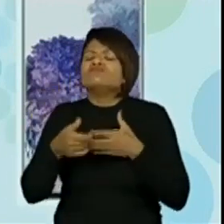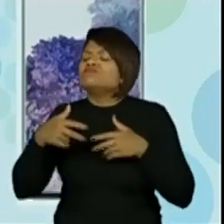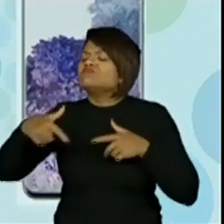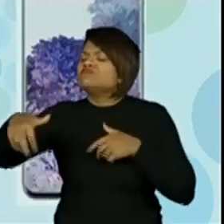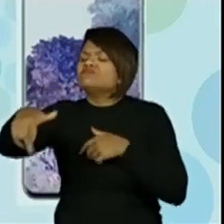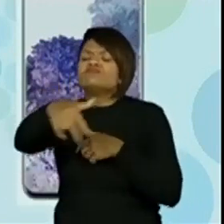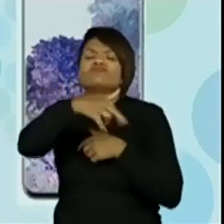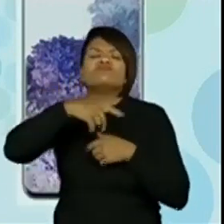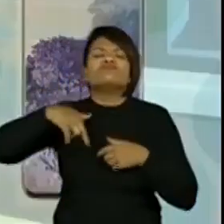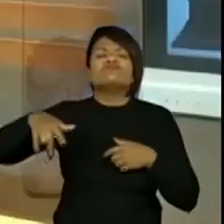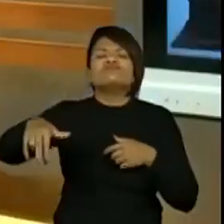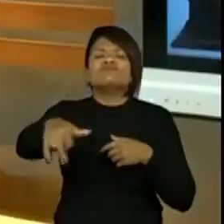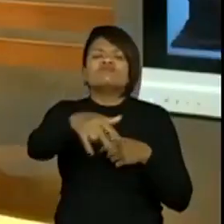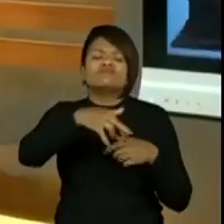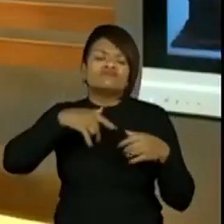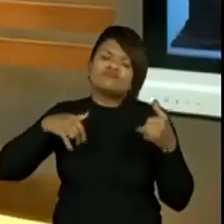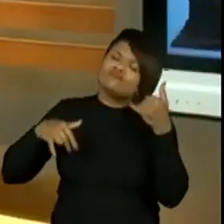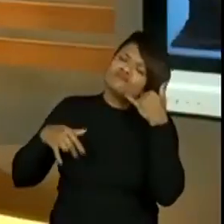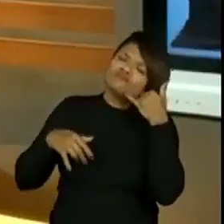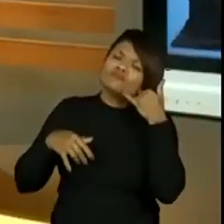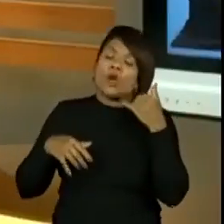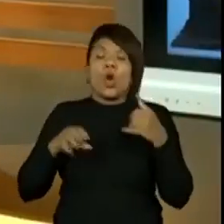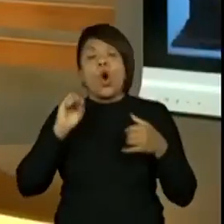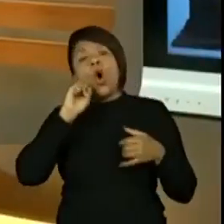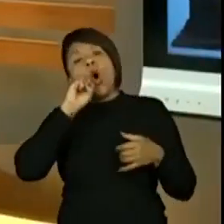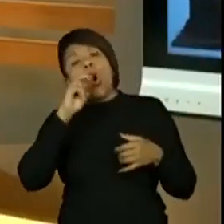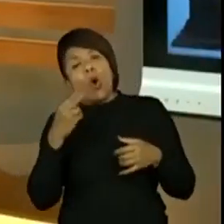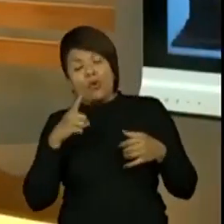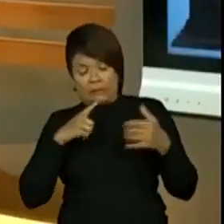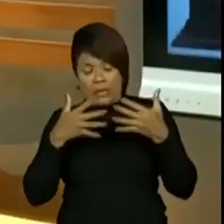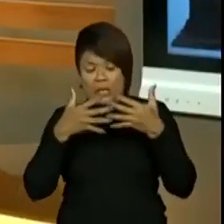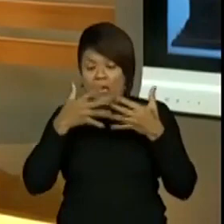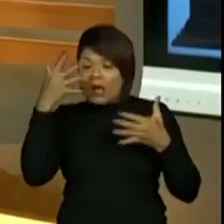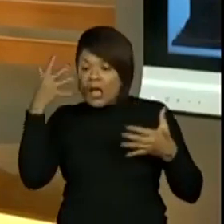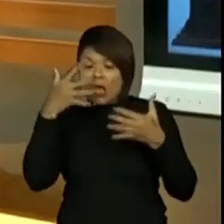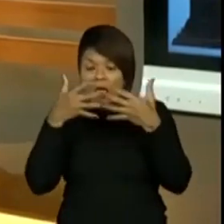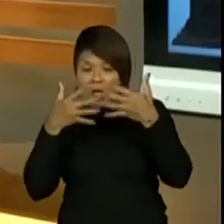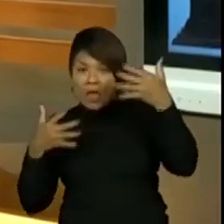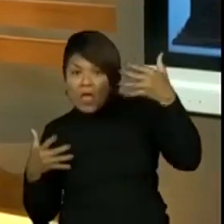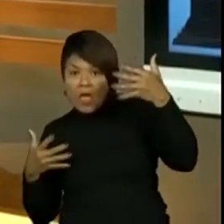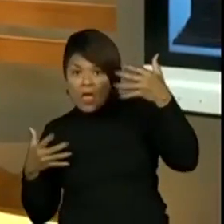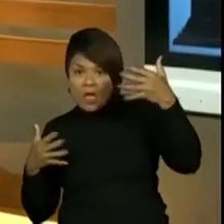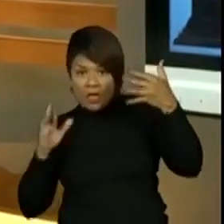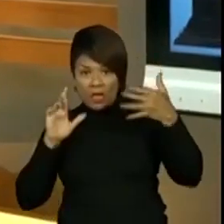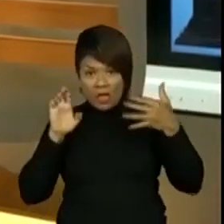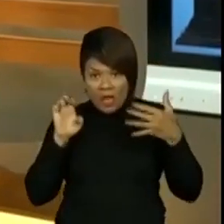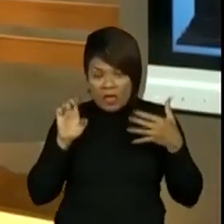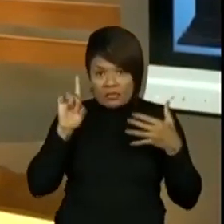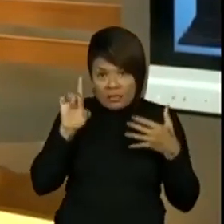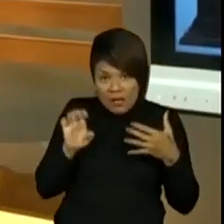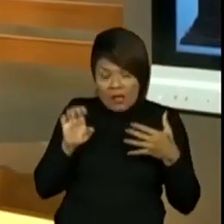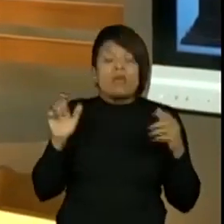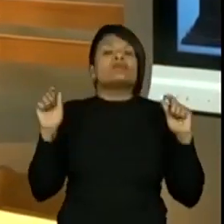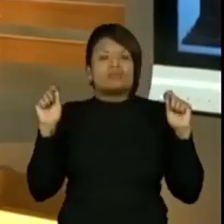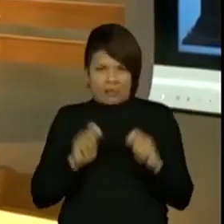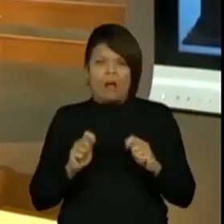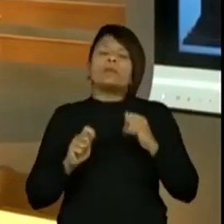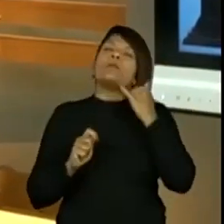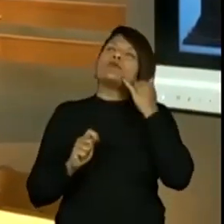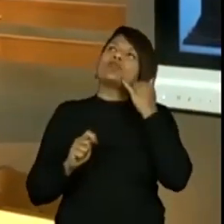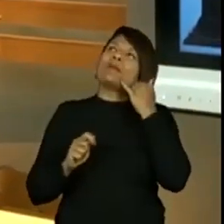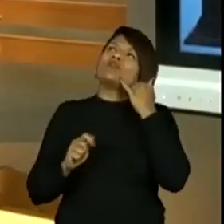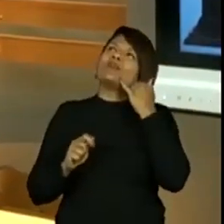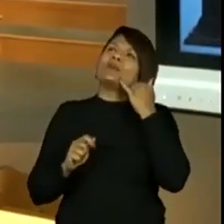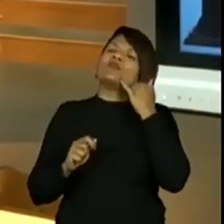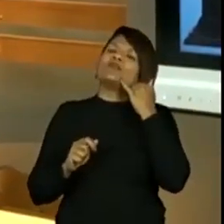digamos, rede, né? Porque tem lugar que não tem rede até hoje, mas onde tem rede eu posso falar. Eu poderia falar. Tá?